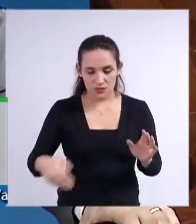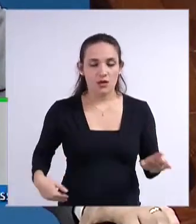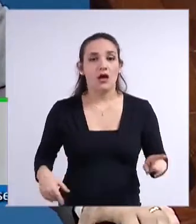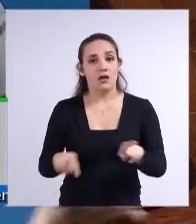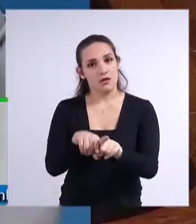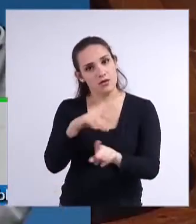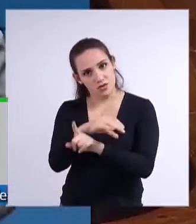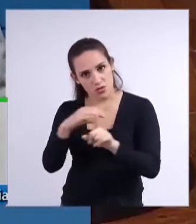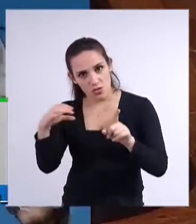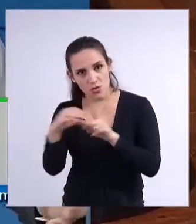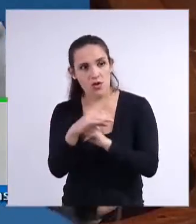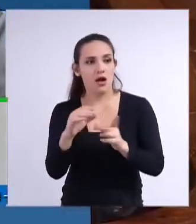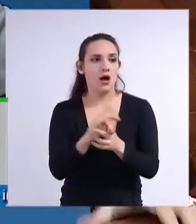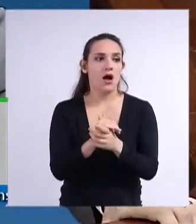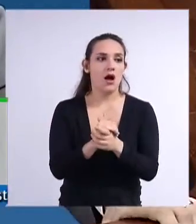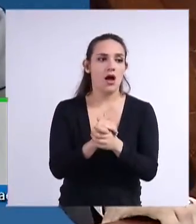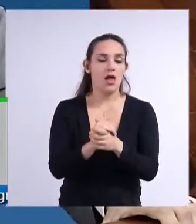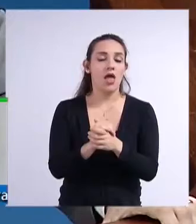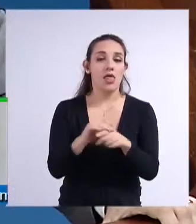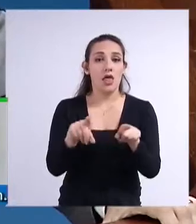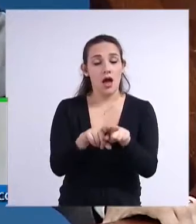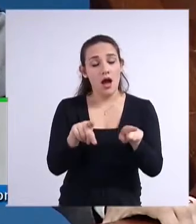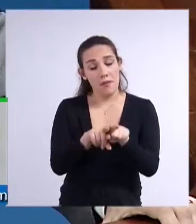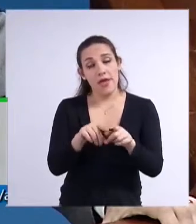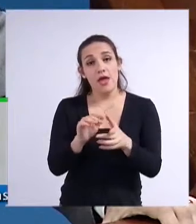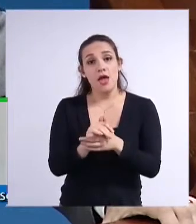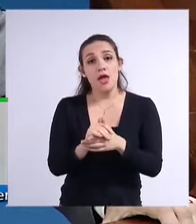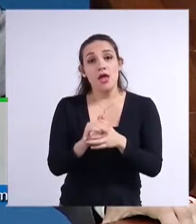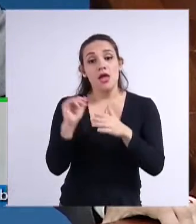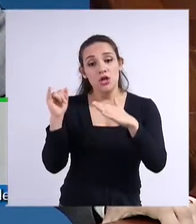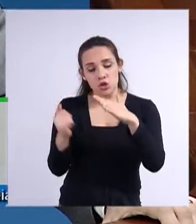comunidade, com as instituições de pesquisa,